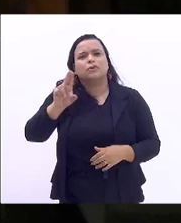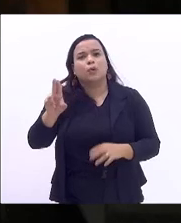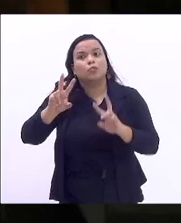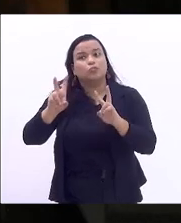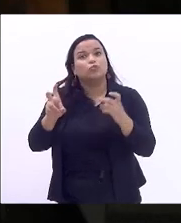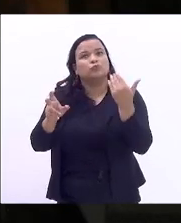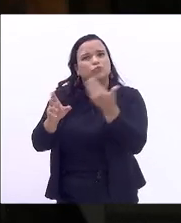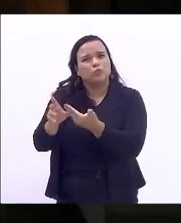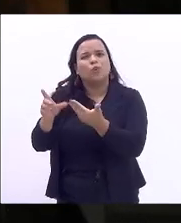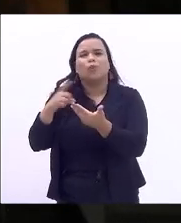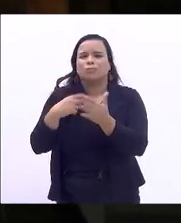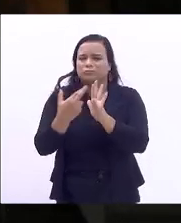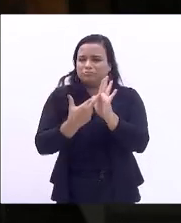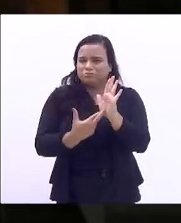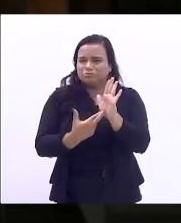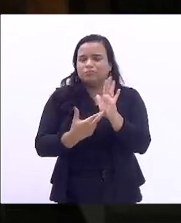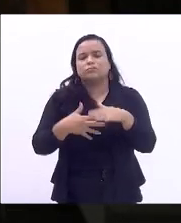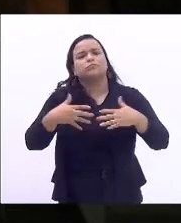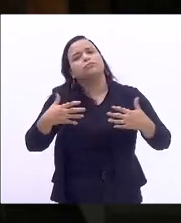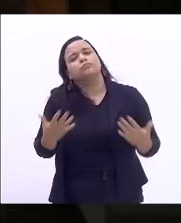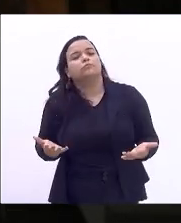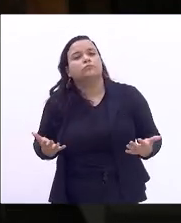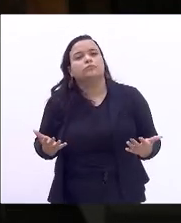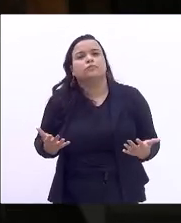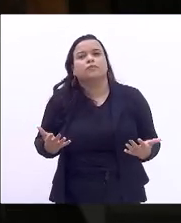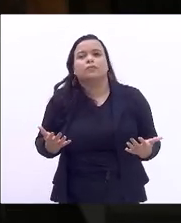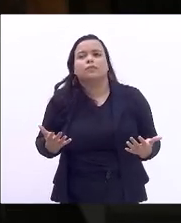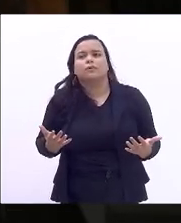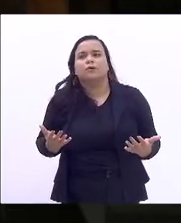o Comperj e é